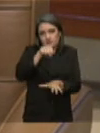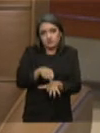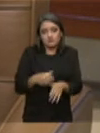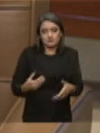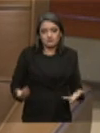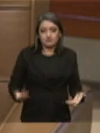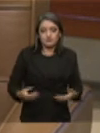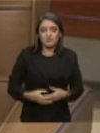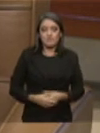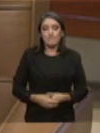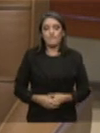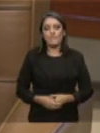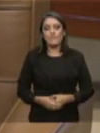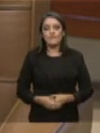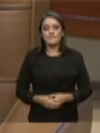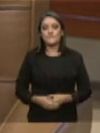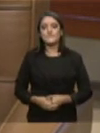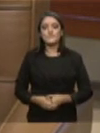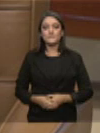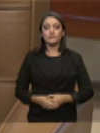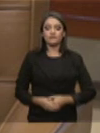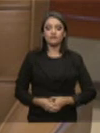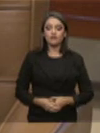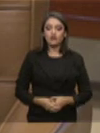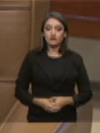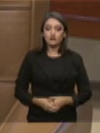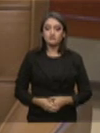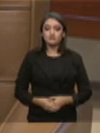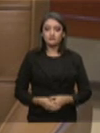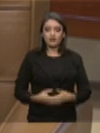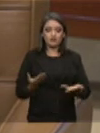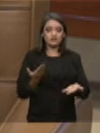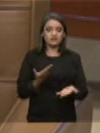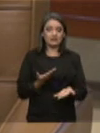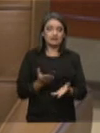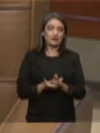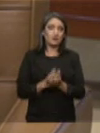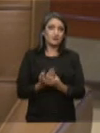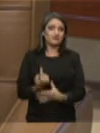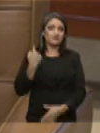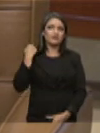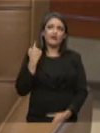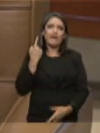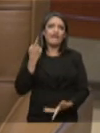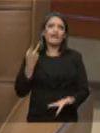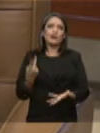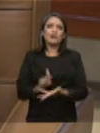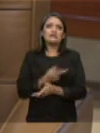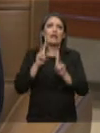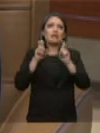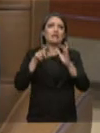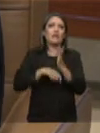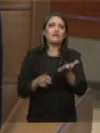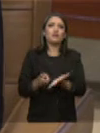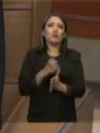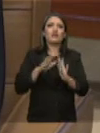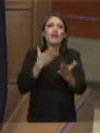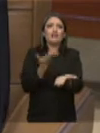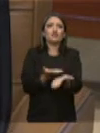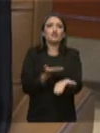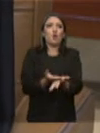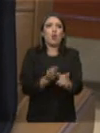na sentada passada que isso é um caso de escola que a gente julgar, discutir em matéria tributária. Porque